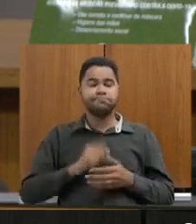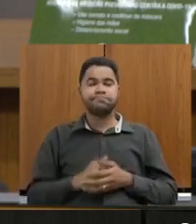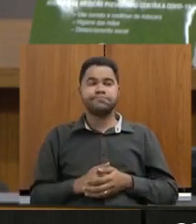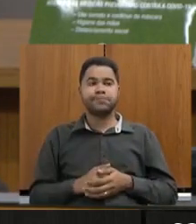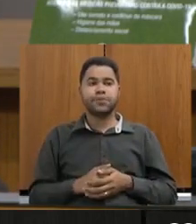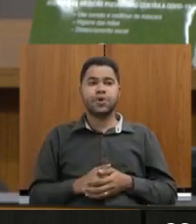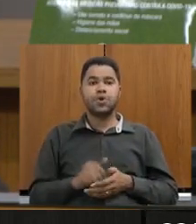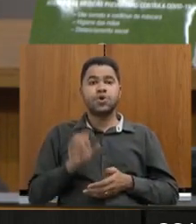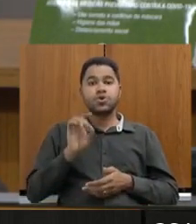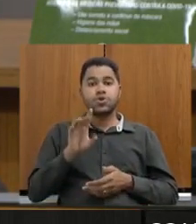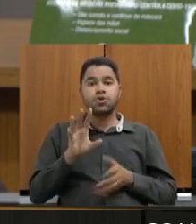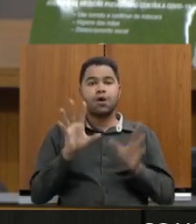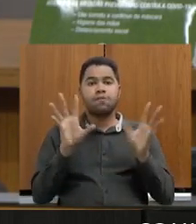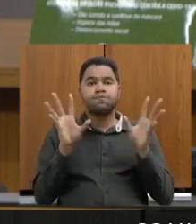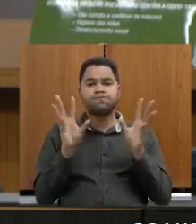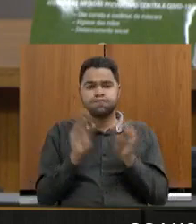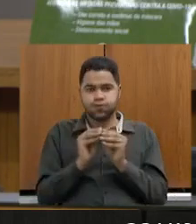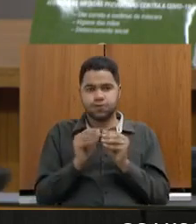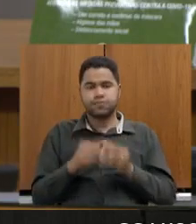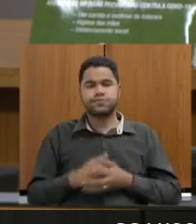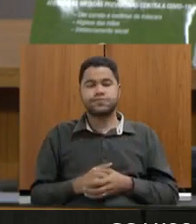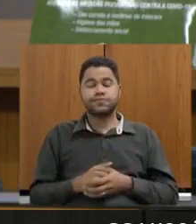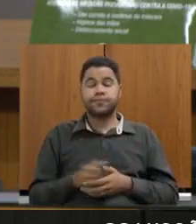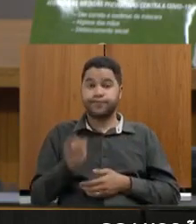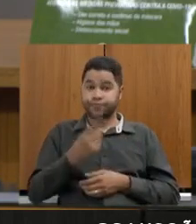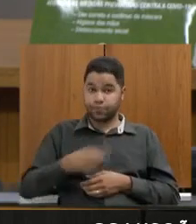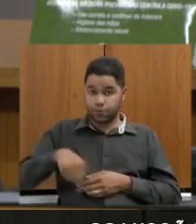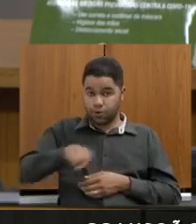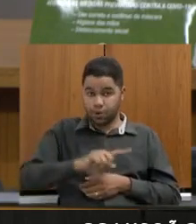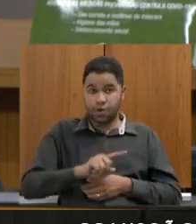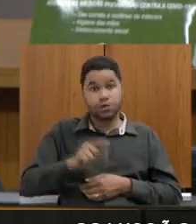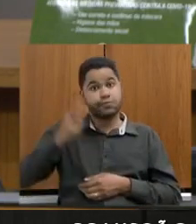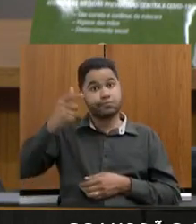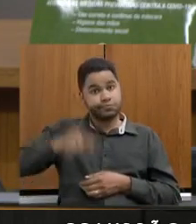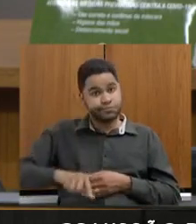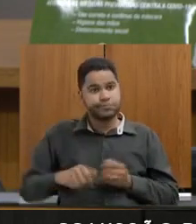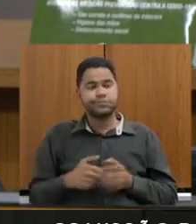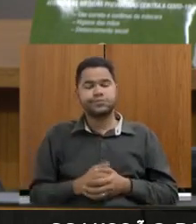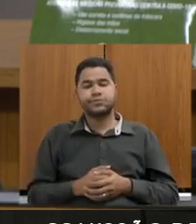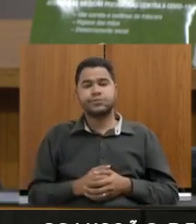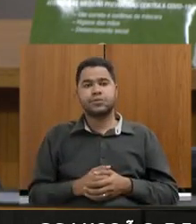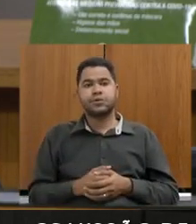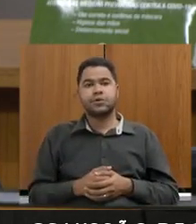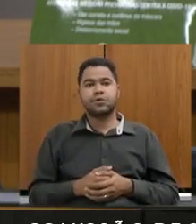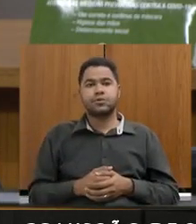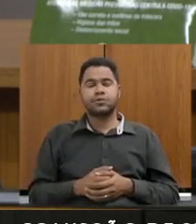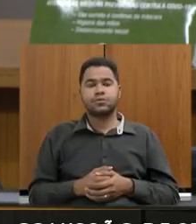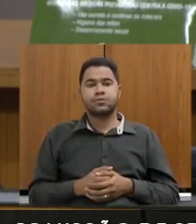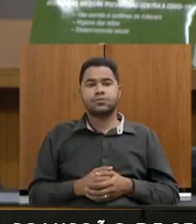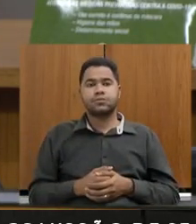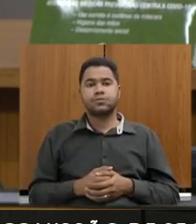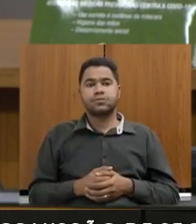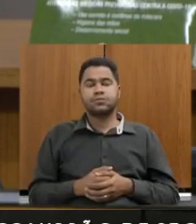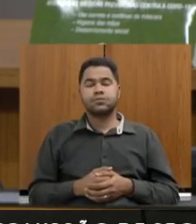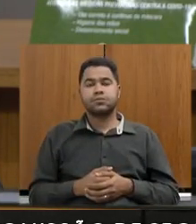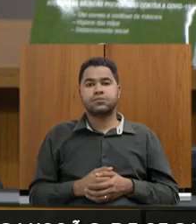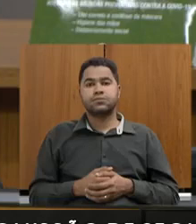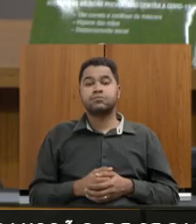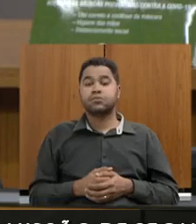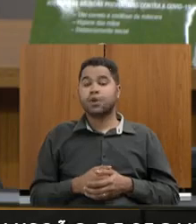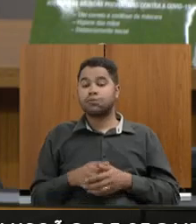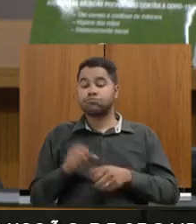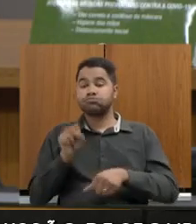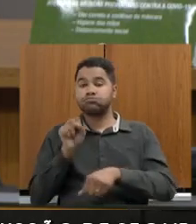apenas para sintetizar né Nós repito temos essa intenso ingresso